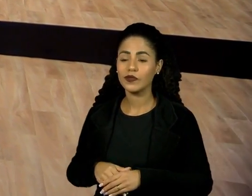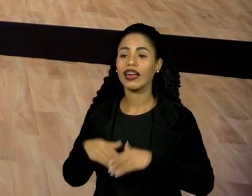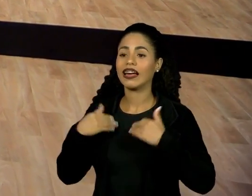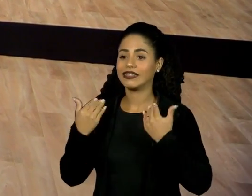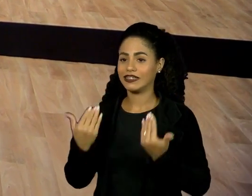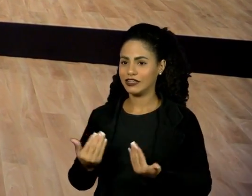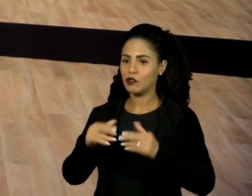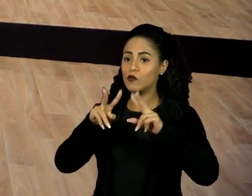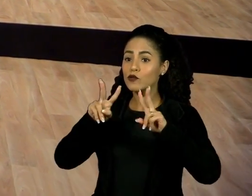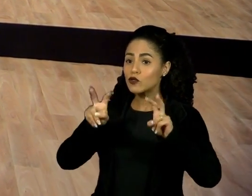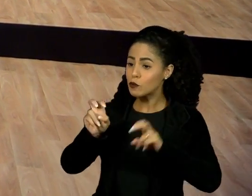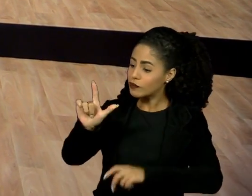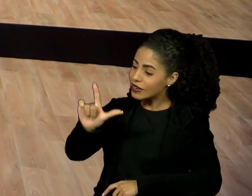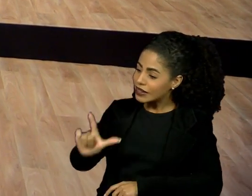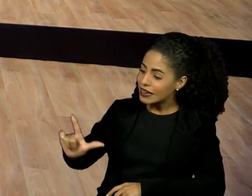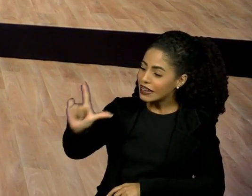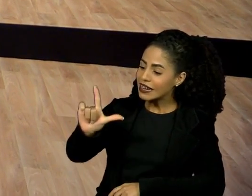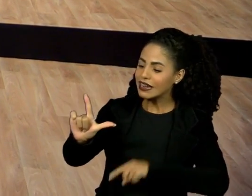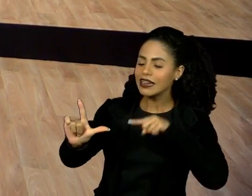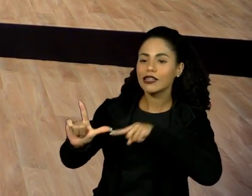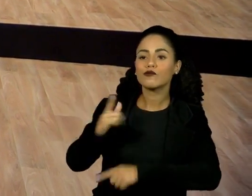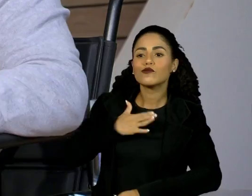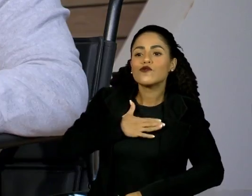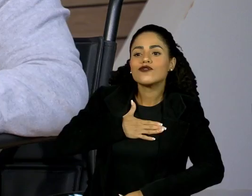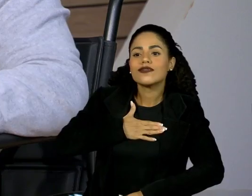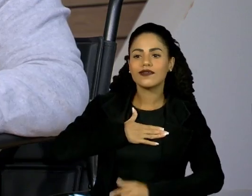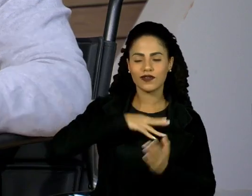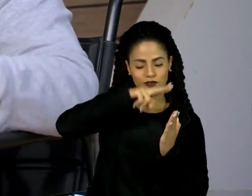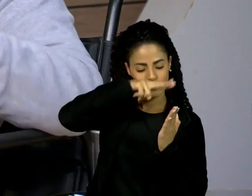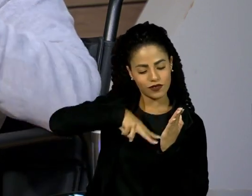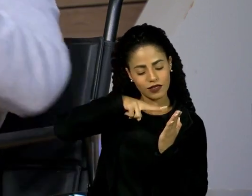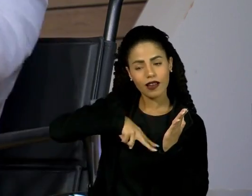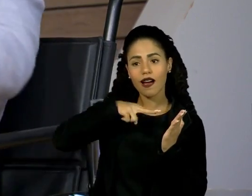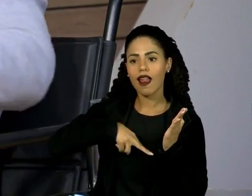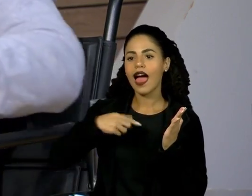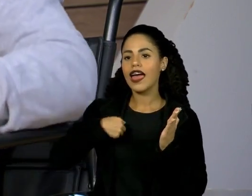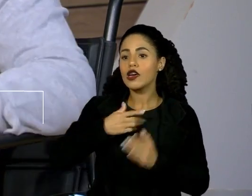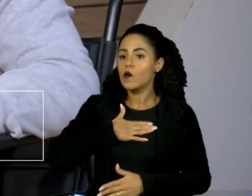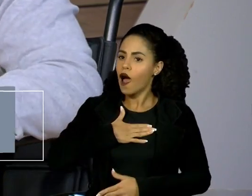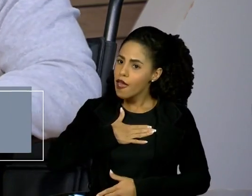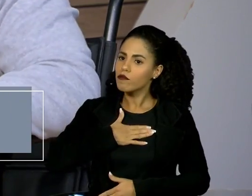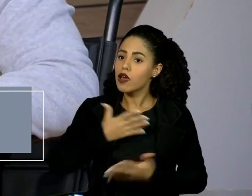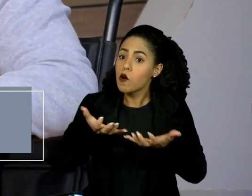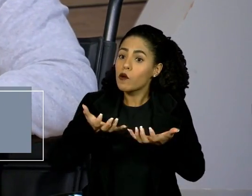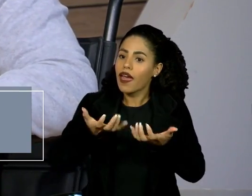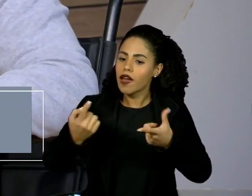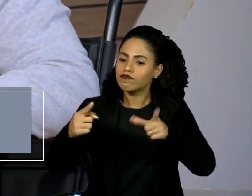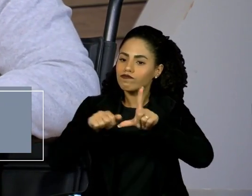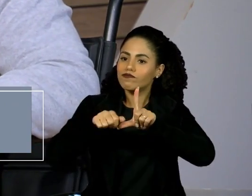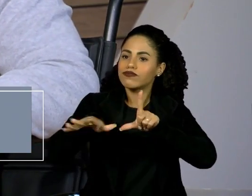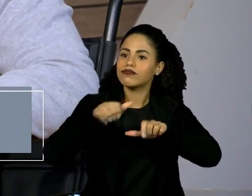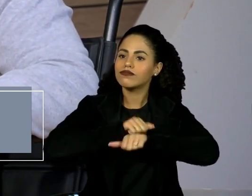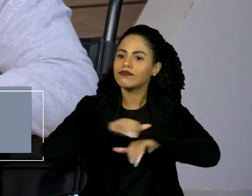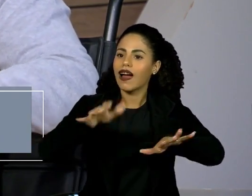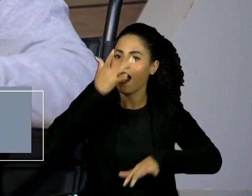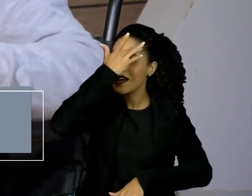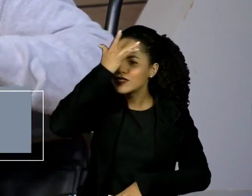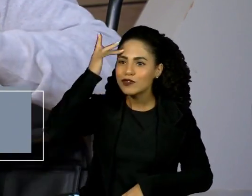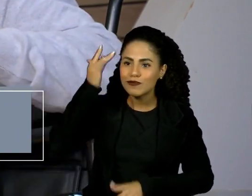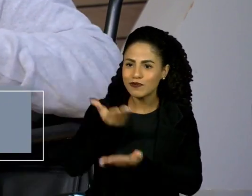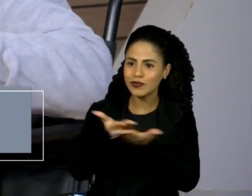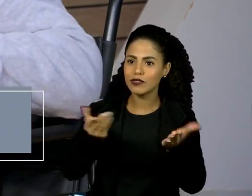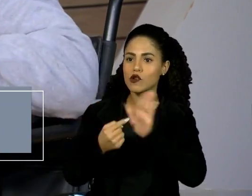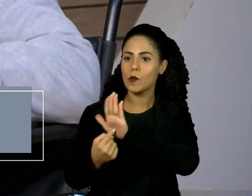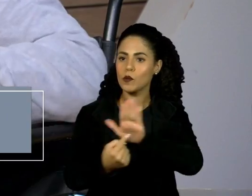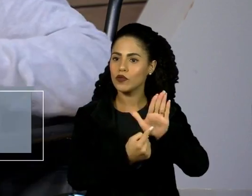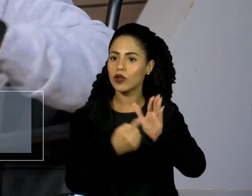fala de literatura, do gosto pela leitura, e é muito isso que eu tento levar para quem me acompanha nas redes sociais, eu tento muito mostrar